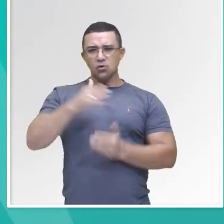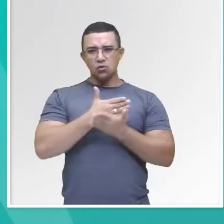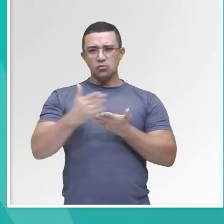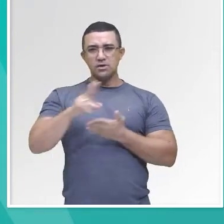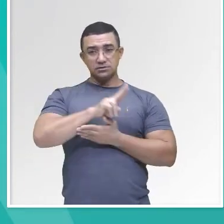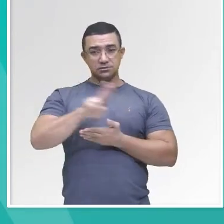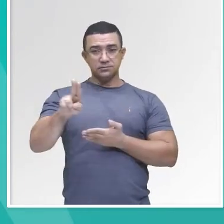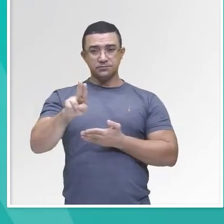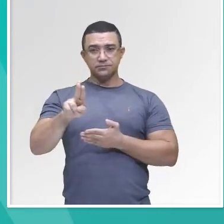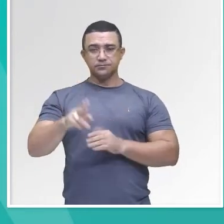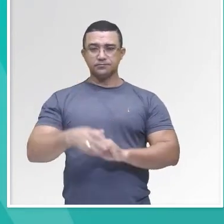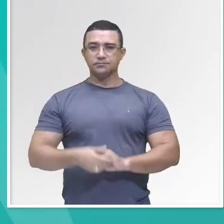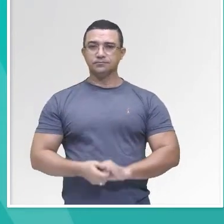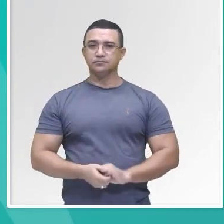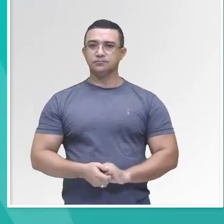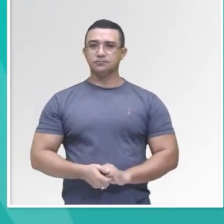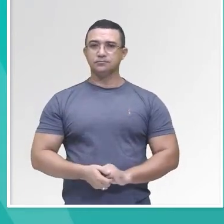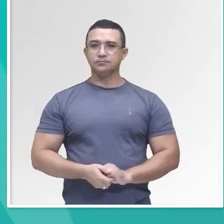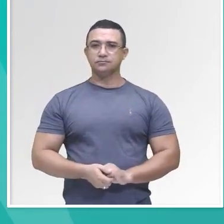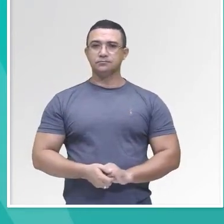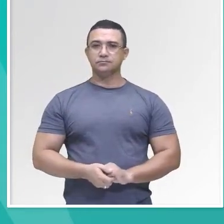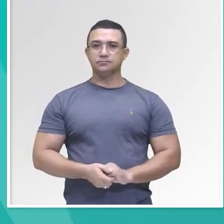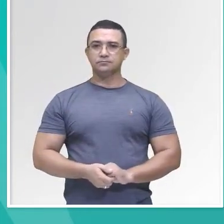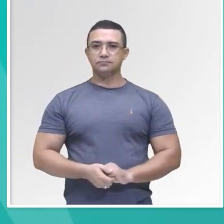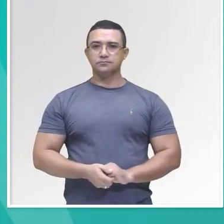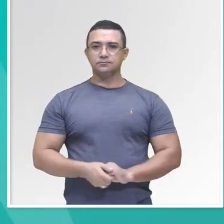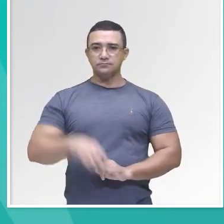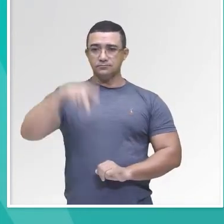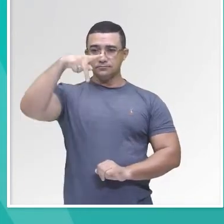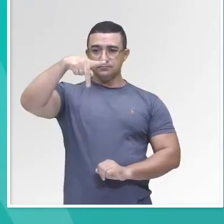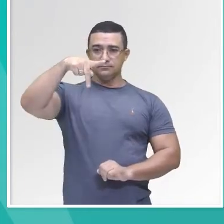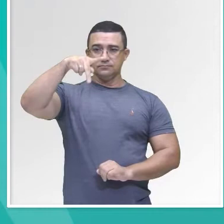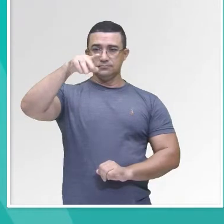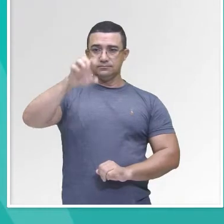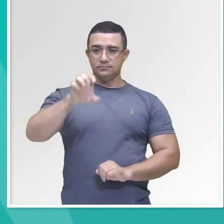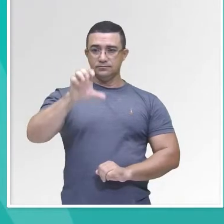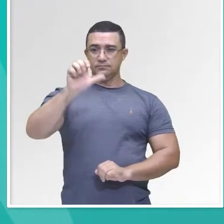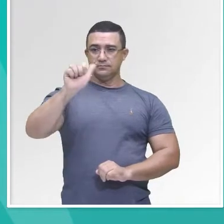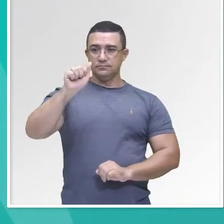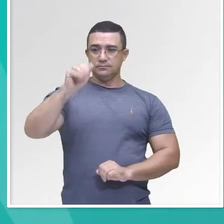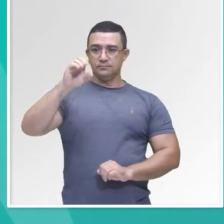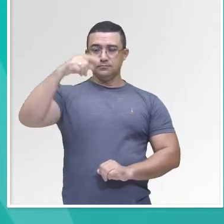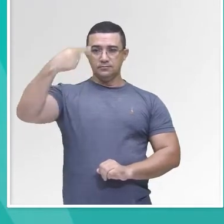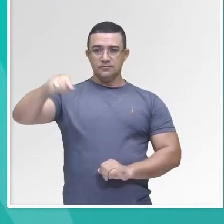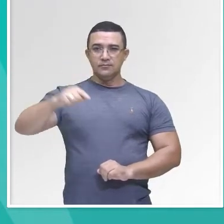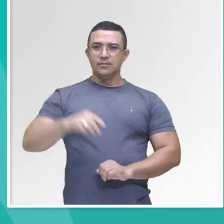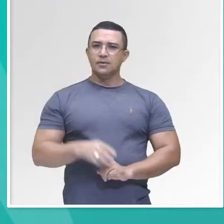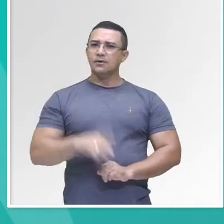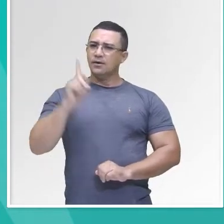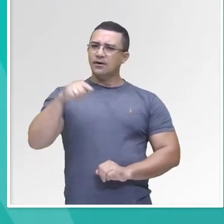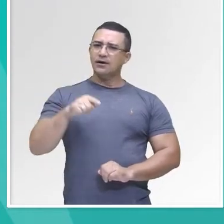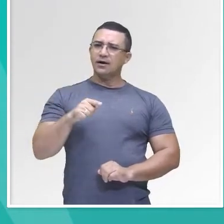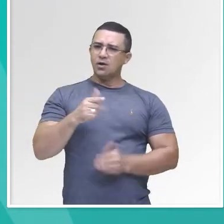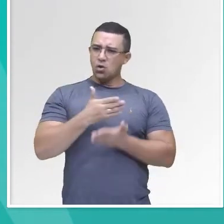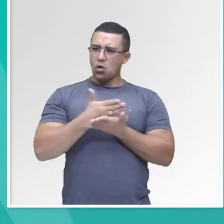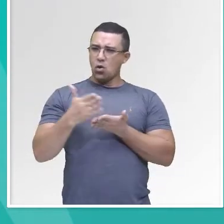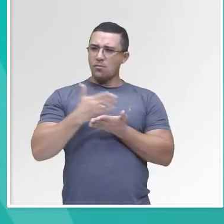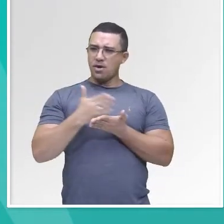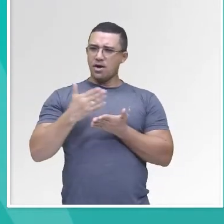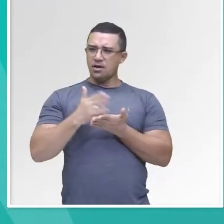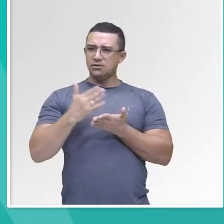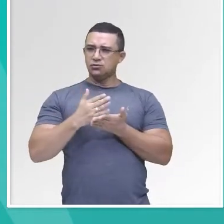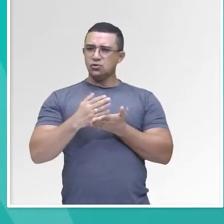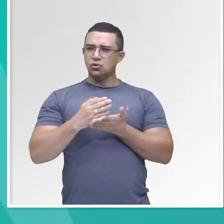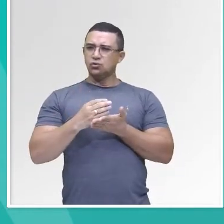na ponta nós temos quem? Vocês lembram? O peão. O peão é a peça que fica logo de frente,